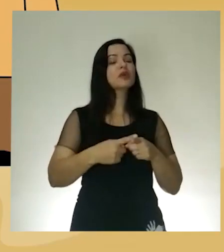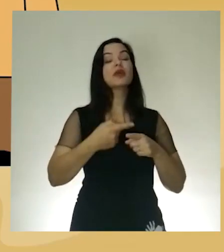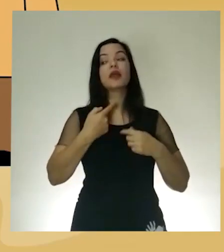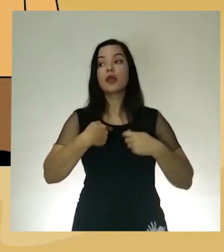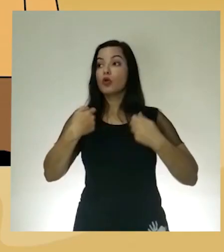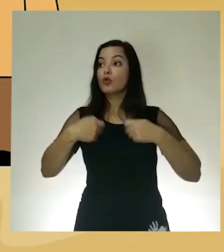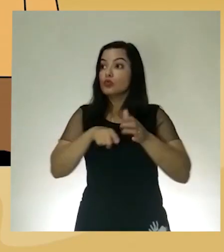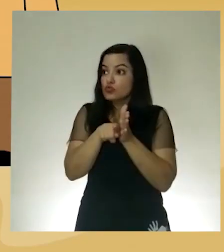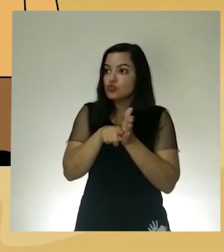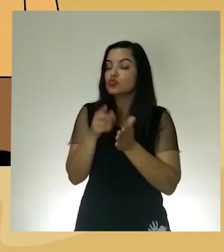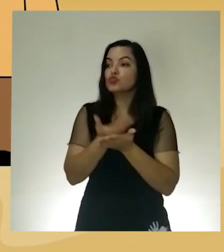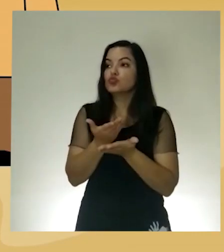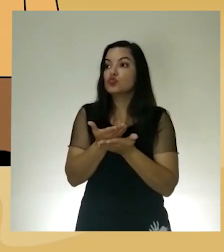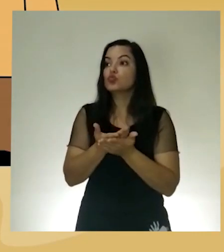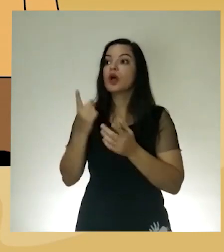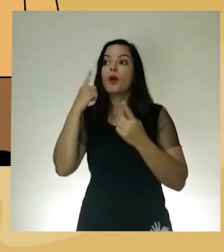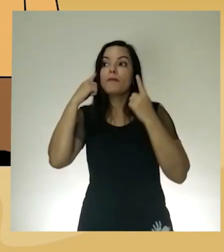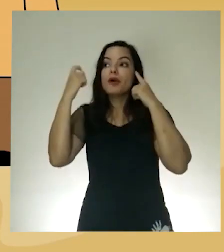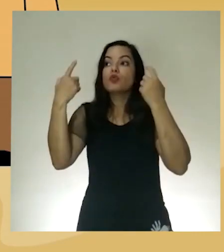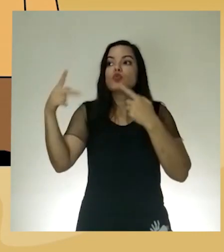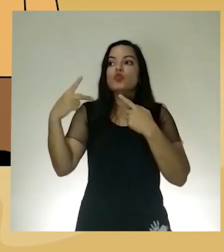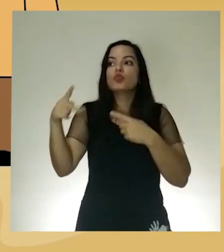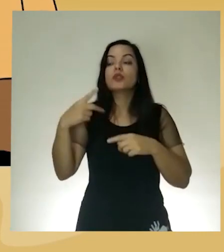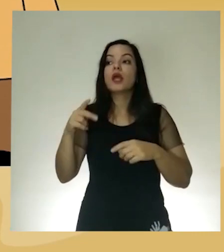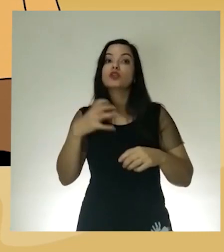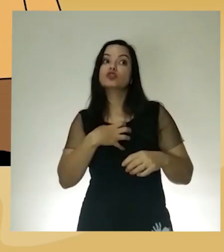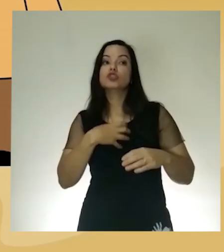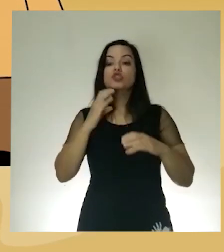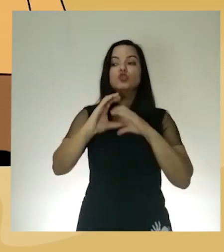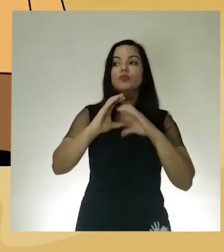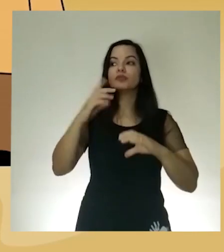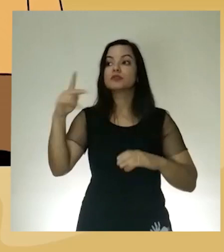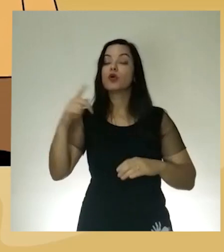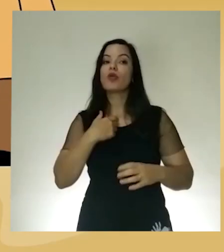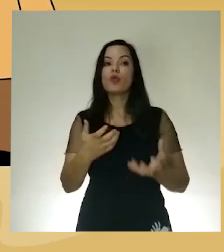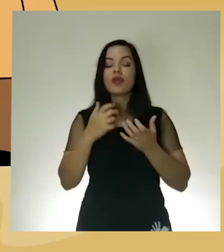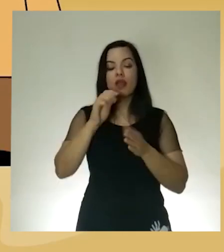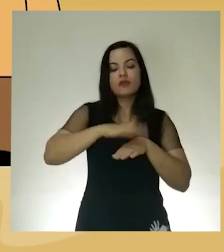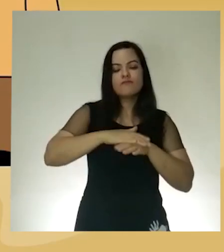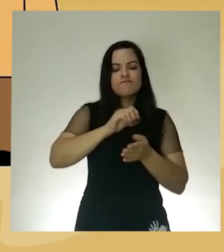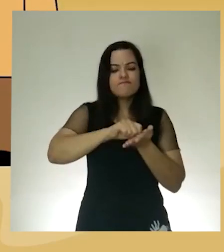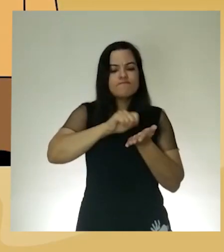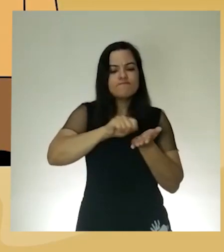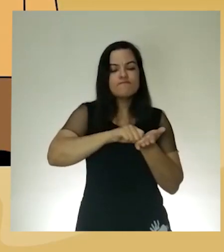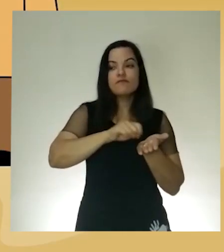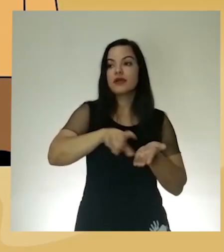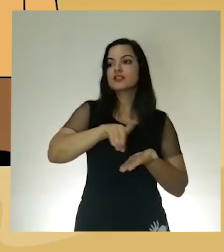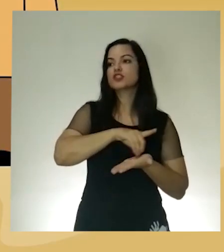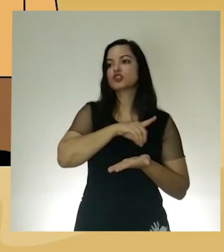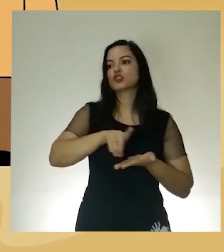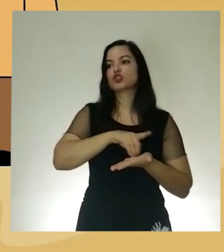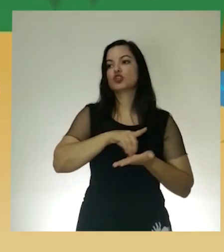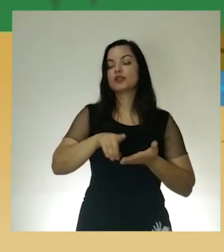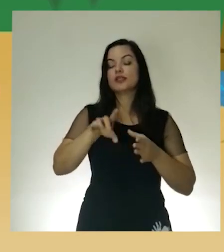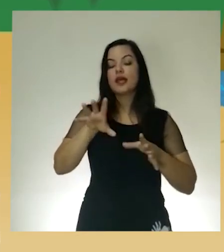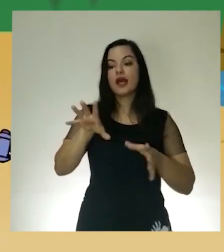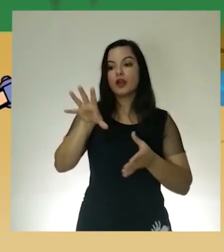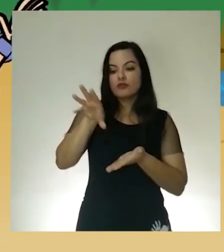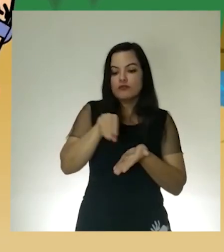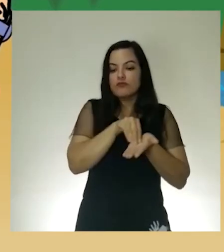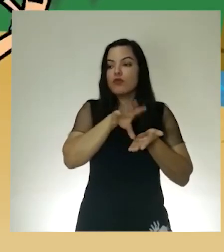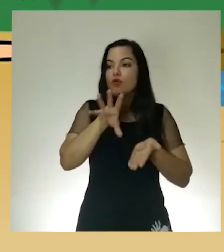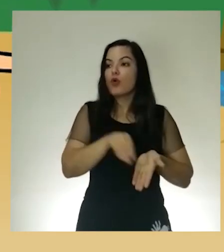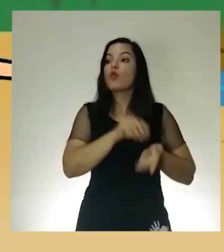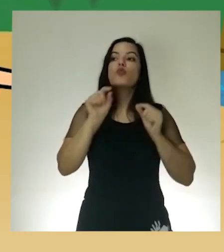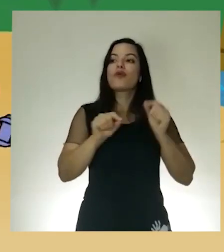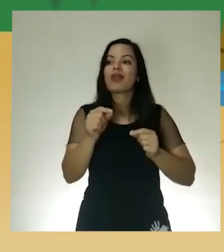eles fazem. Eu suspeito que é uma forma de comunicação. Eu quero fazer um dicionário para registrar a linguagem dos golfinhos. Então